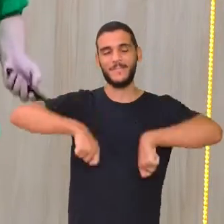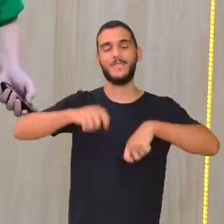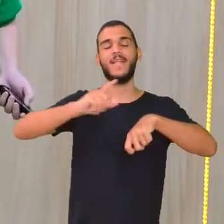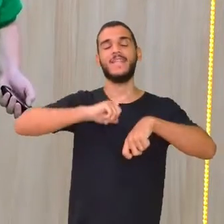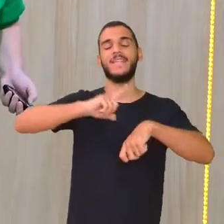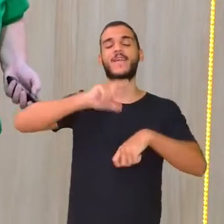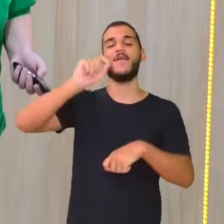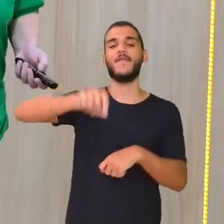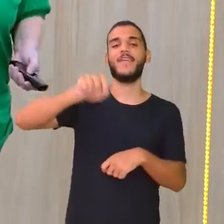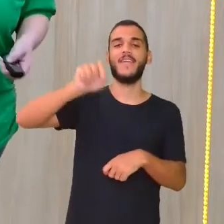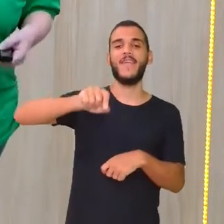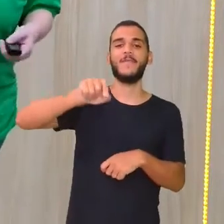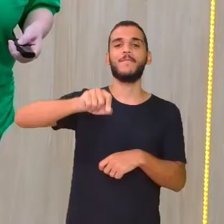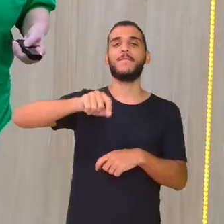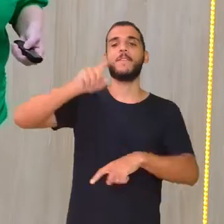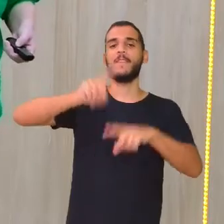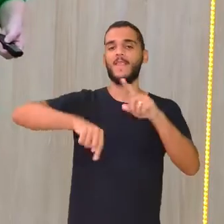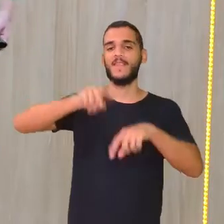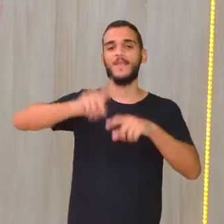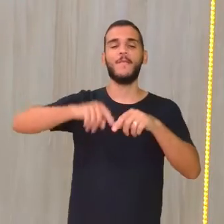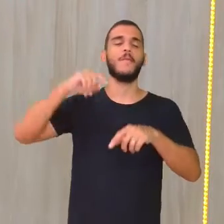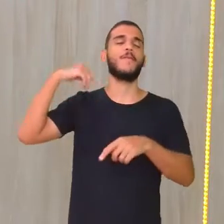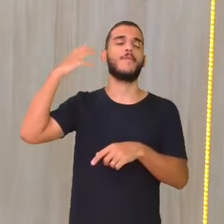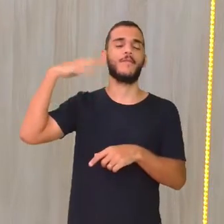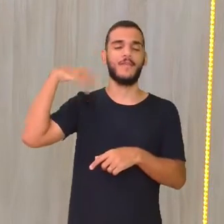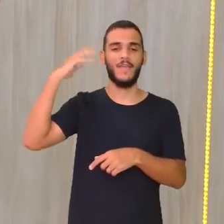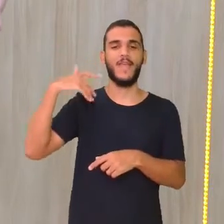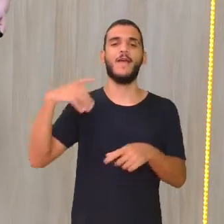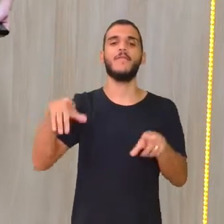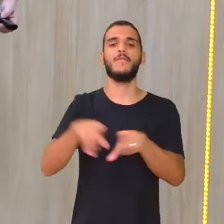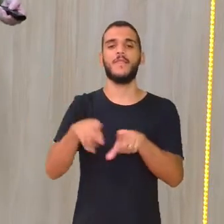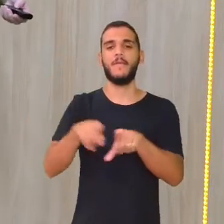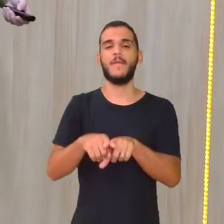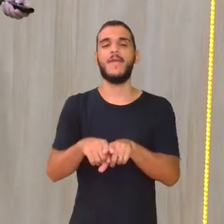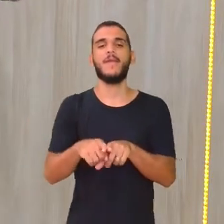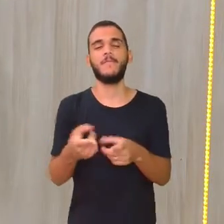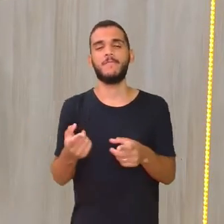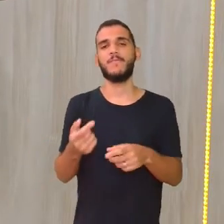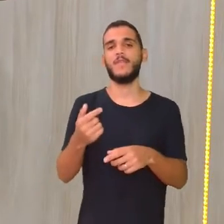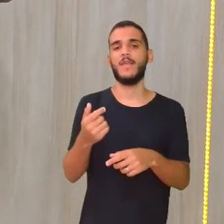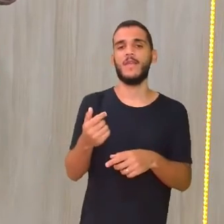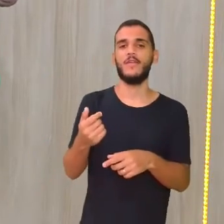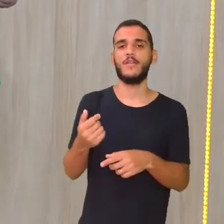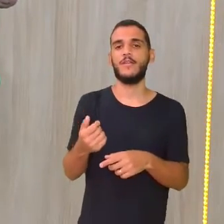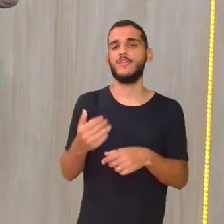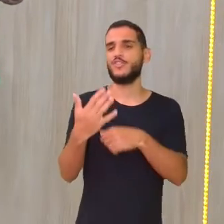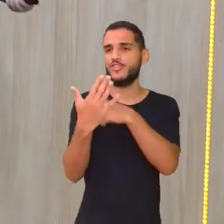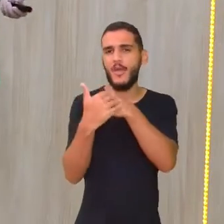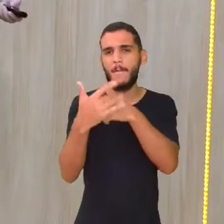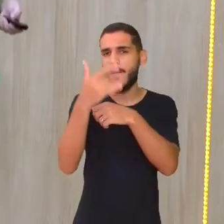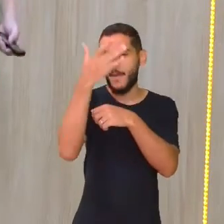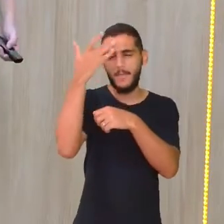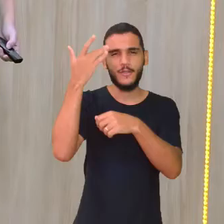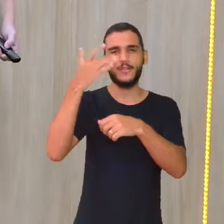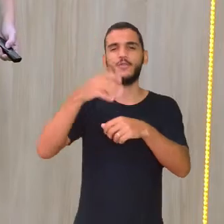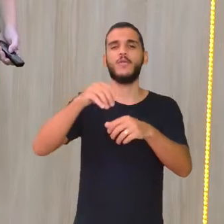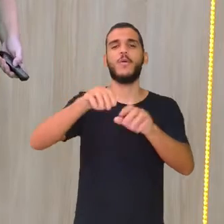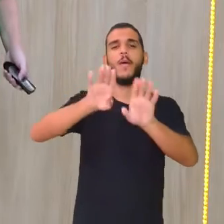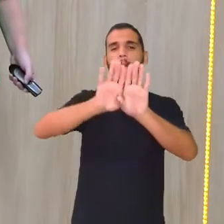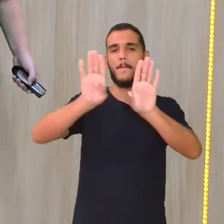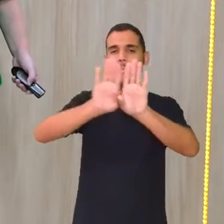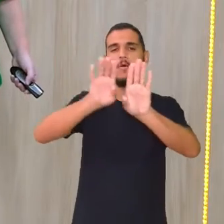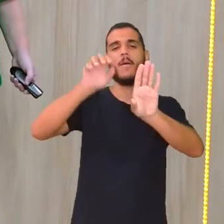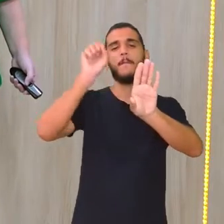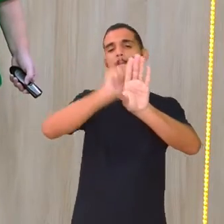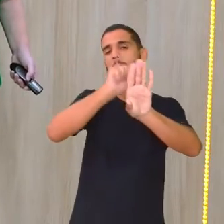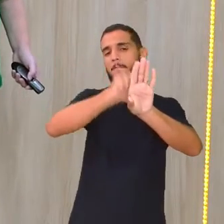uma campainha, você pode chamar alguém, antigamente, talvez, na porta de uma casa, qualquer coisa desse tipo.